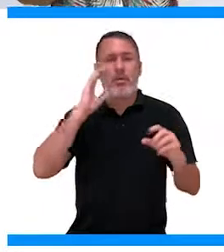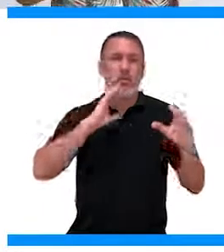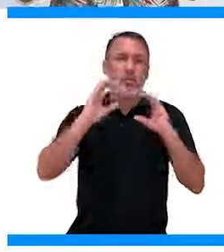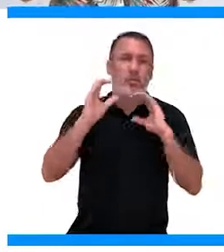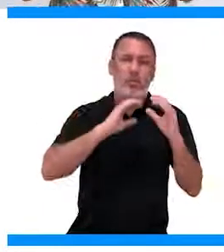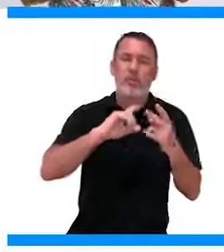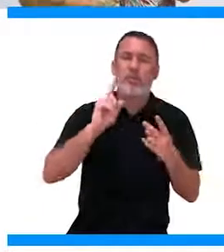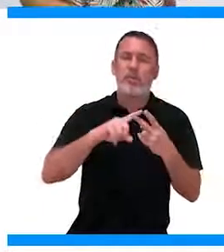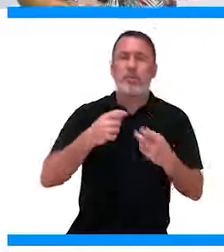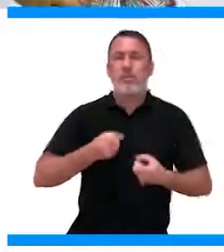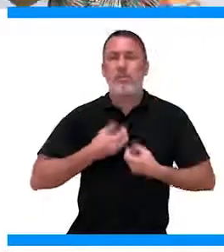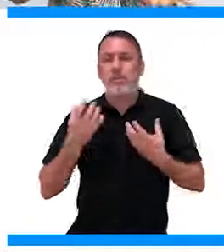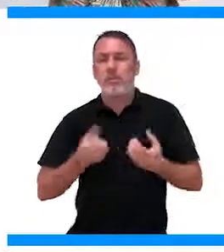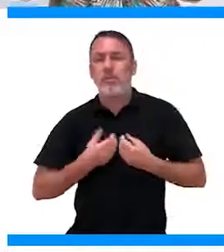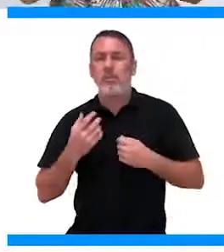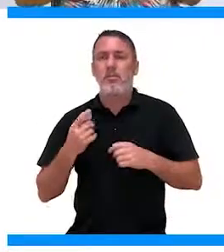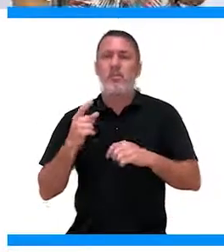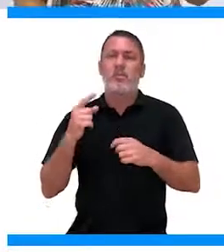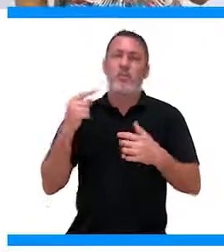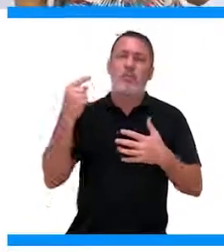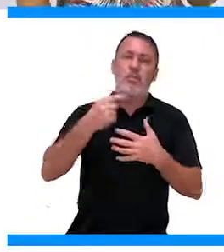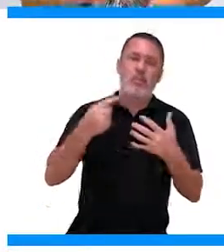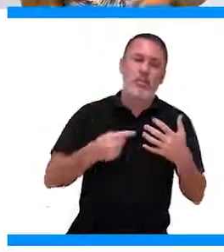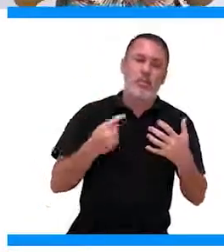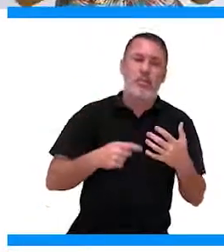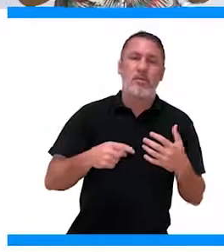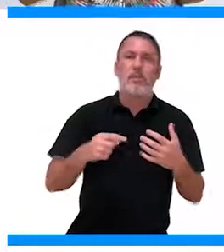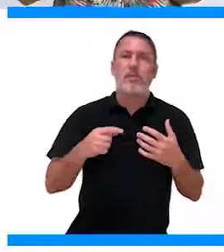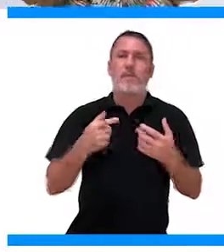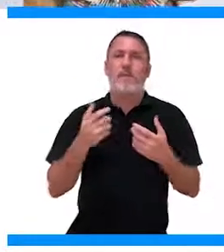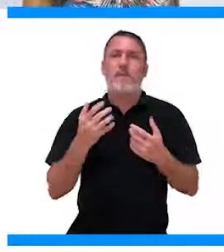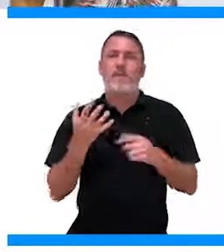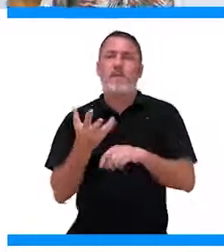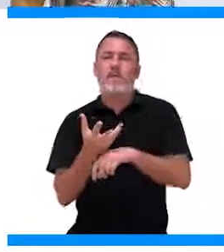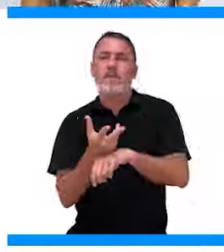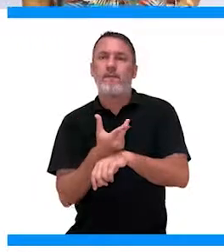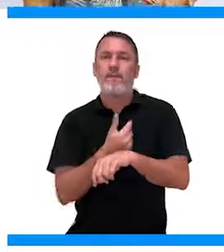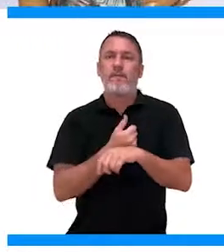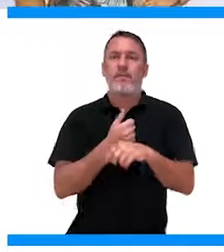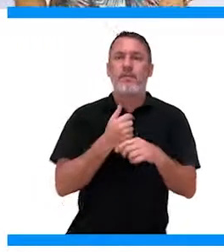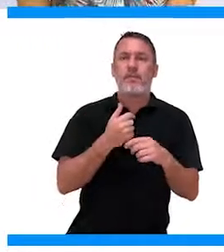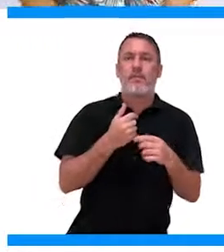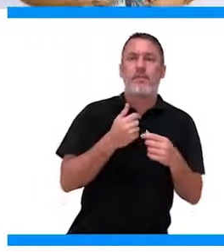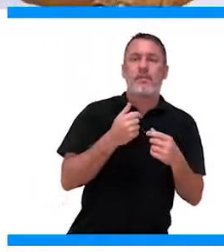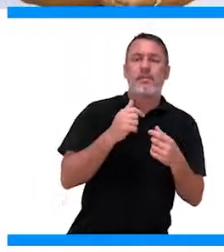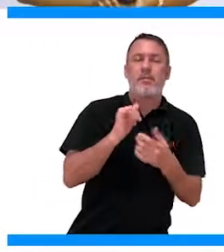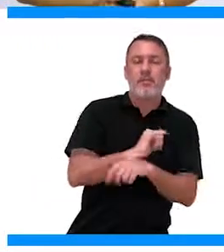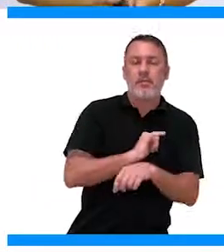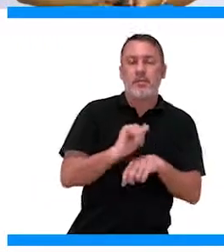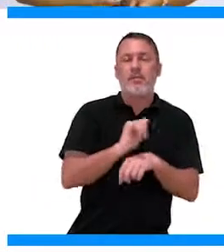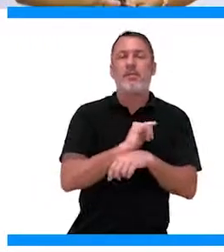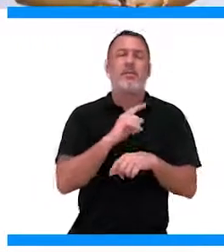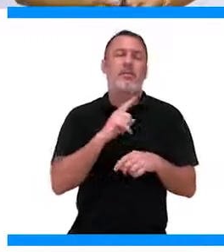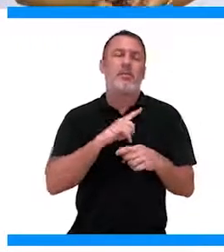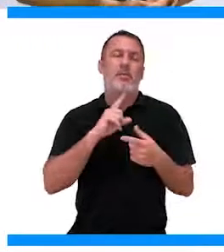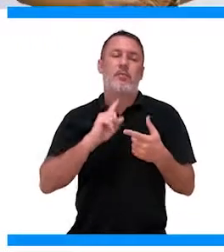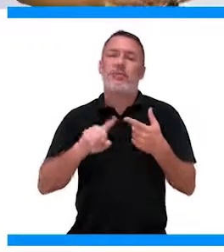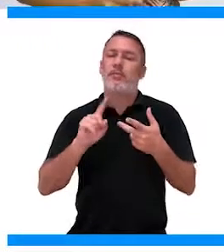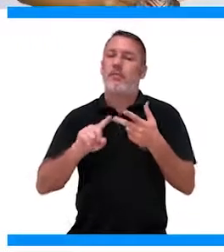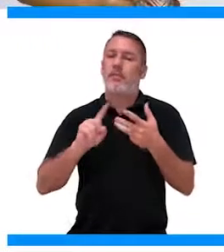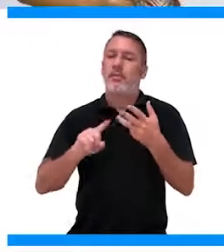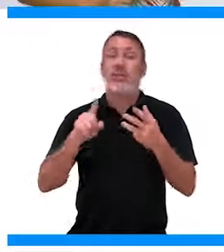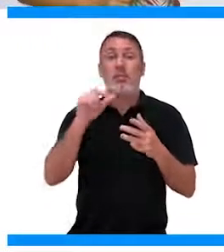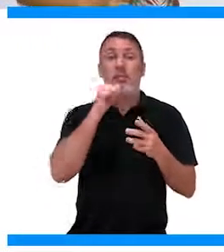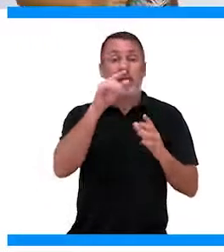específicos. A gente pode comunicar, a gente pode expressar emoção, a gente pode persuadir, né? E é isso que a gente faz